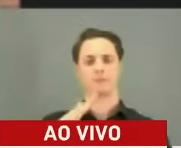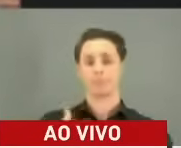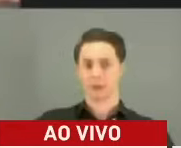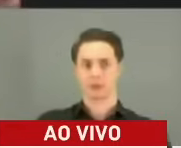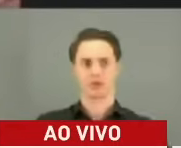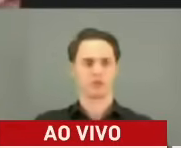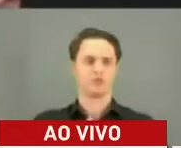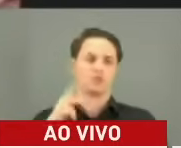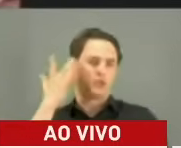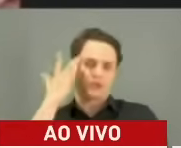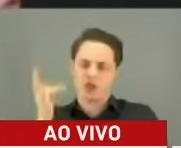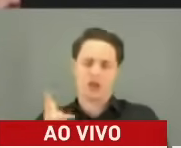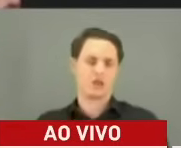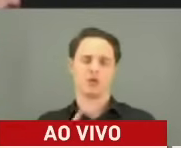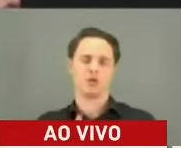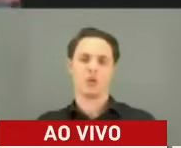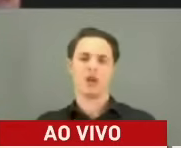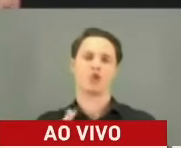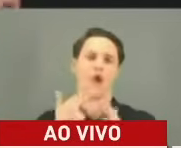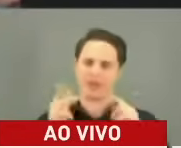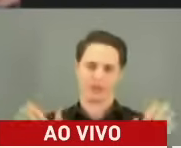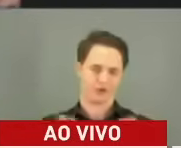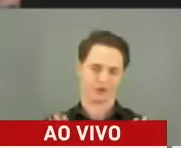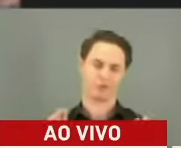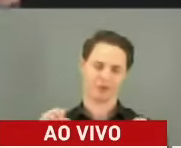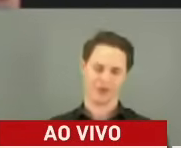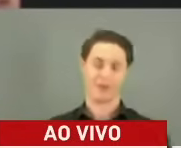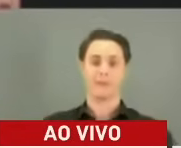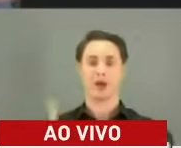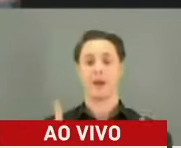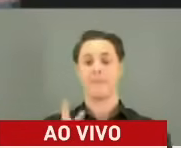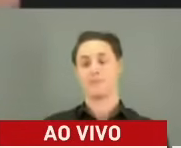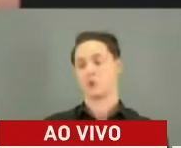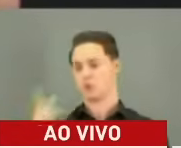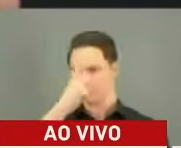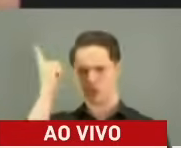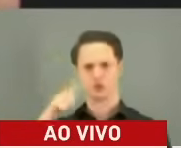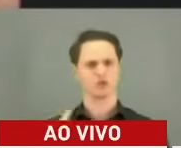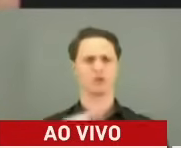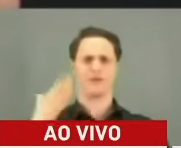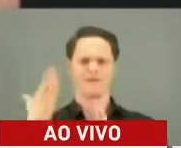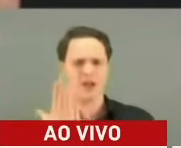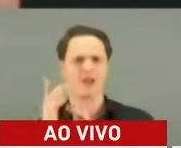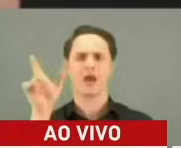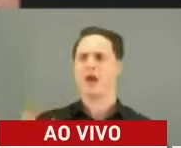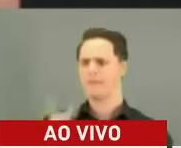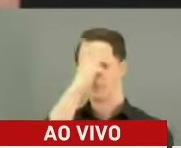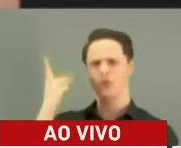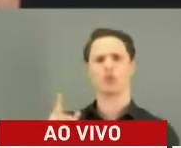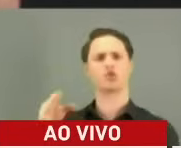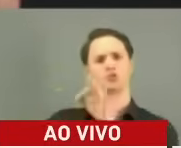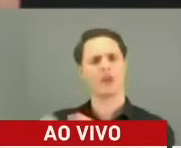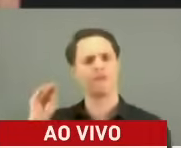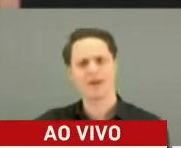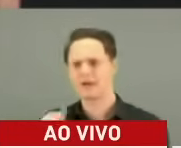novidade alguma a gente colecionar injustiças. Até mesmo porque a maioria das pessoas que a gente enfrenta são injustos. São pessoas